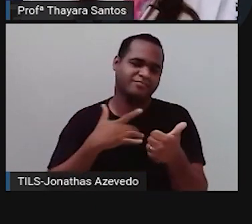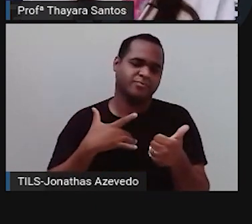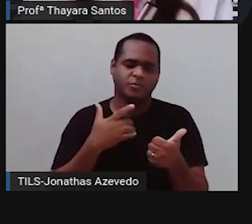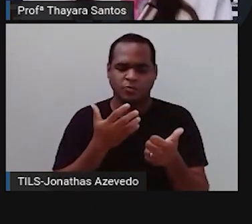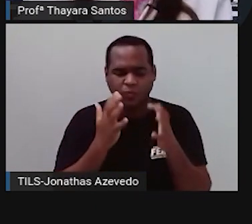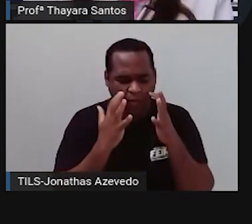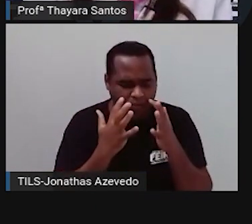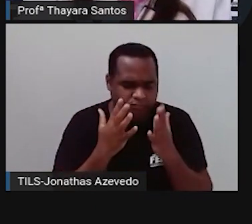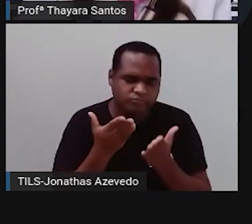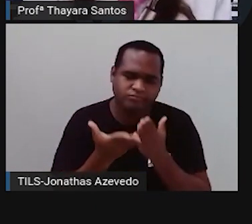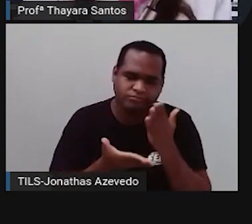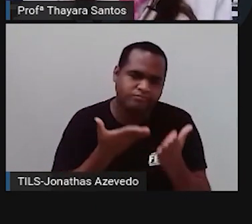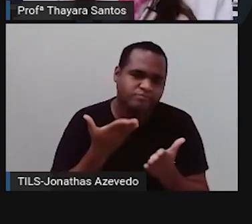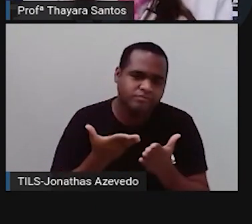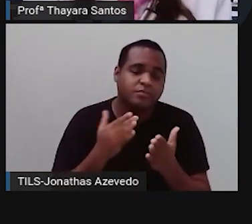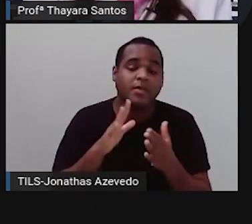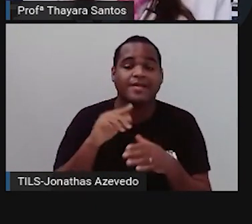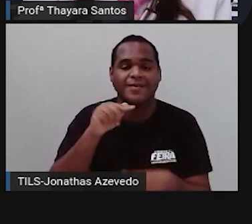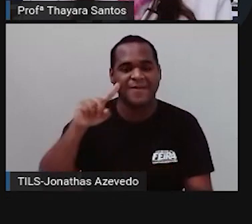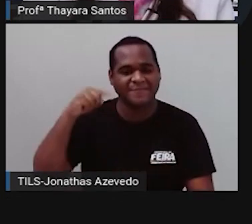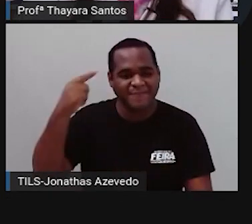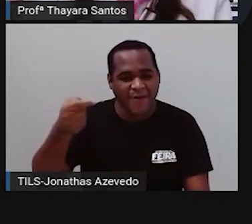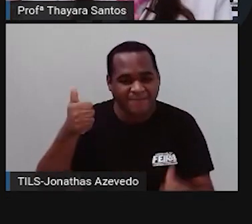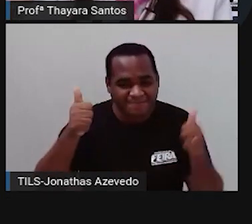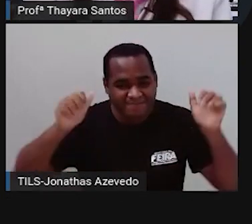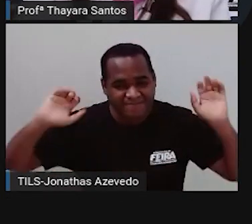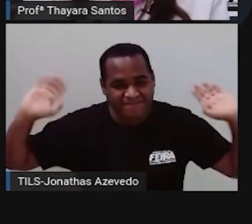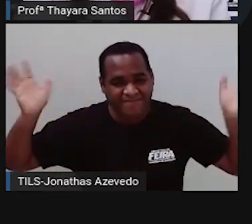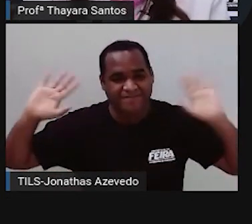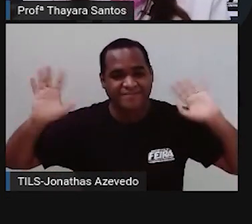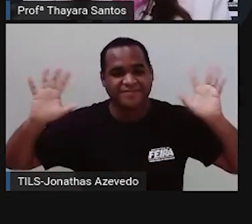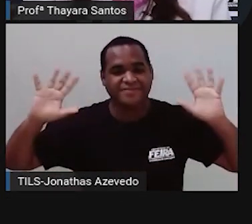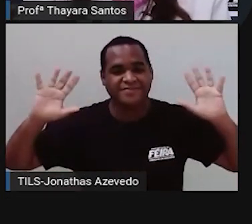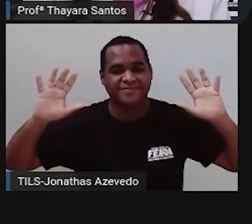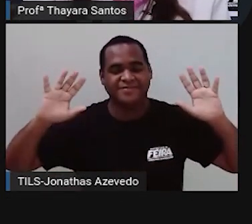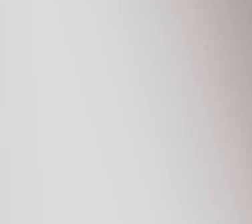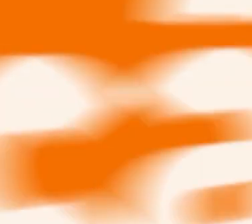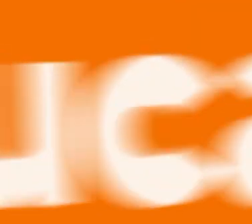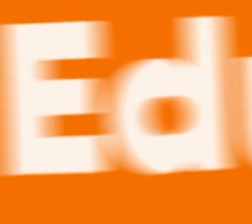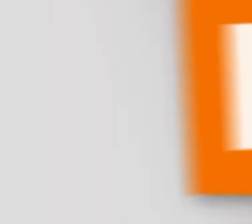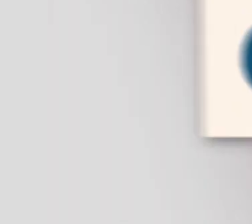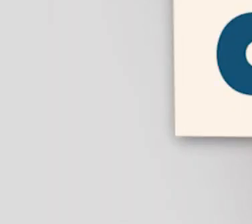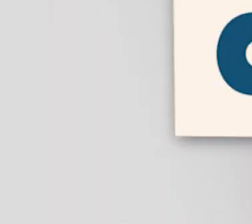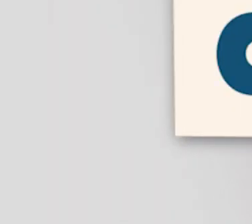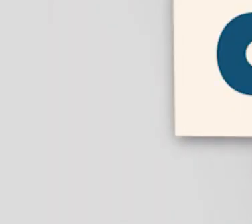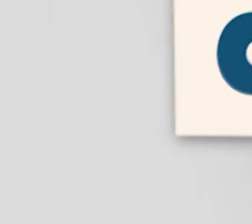cuidem e na próxima aula a gente se vê de novo. Tchau, tchau, pessoal. Até a próxima aula.